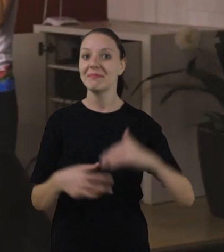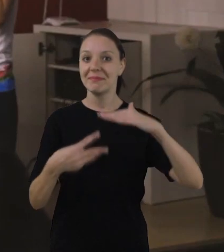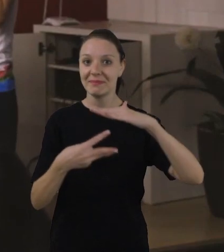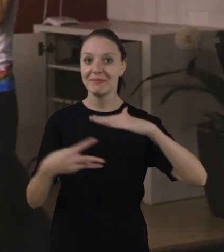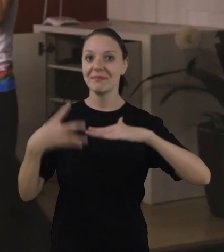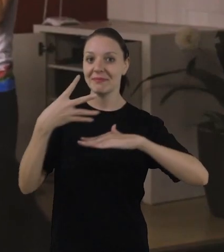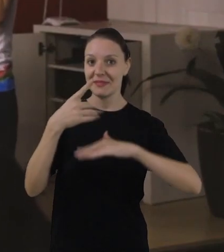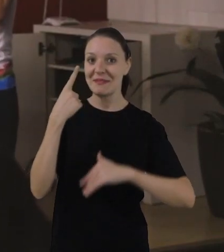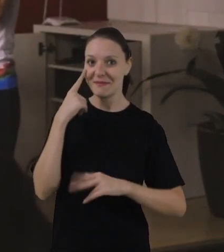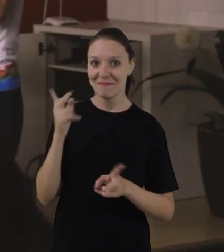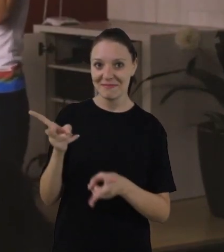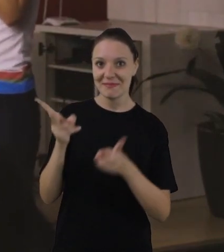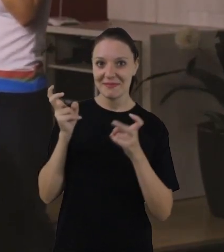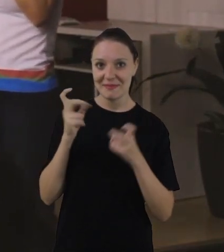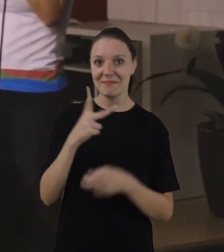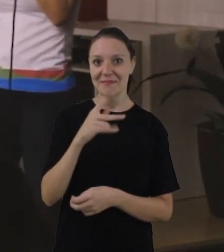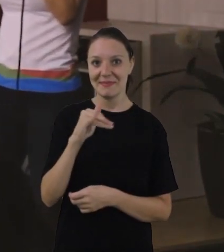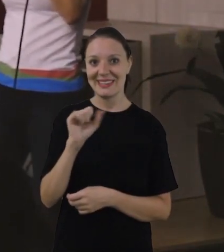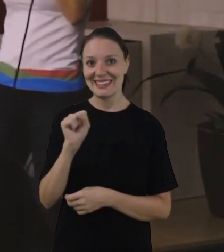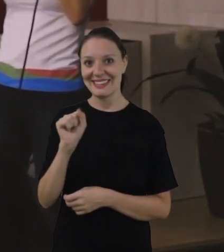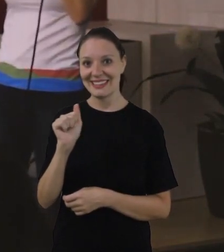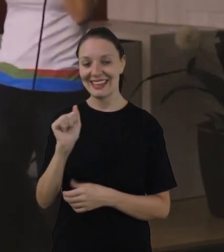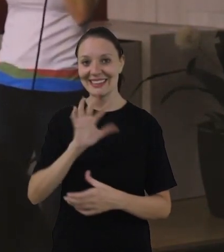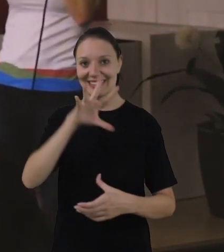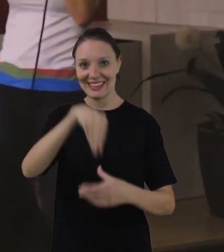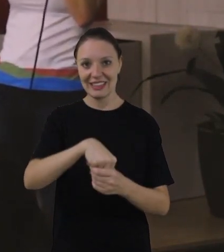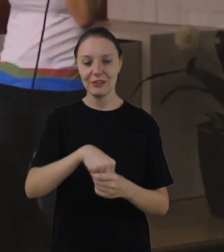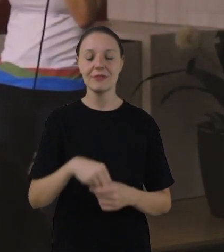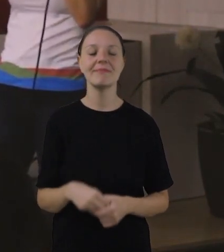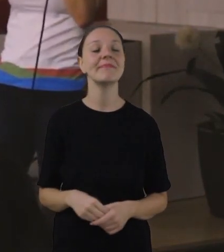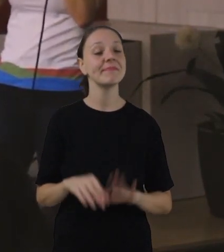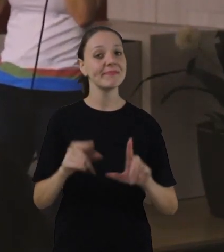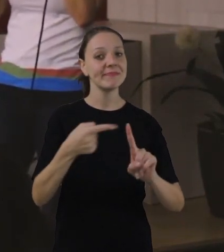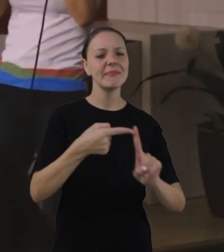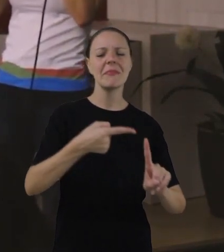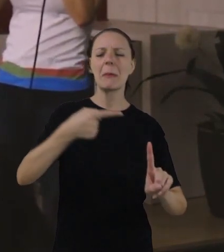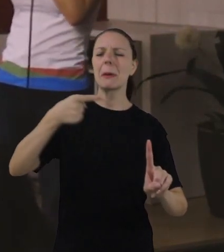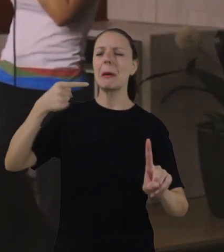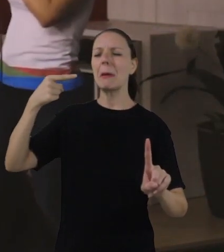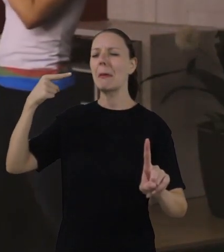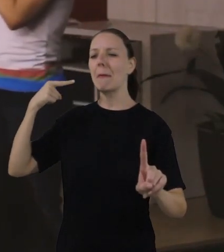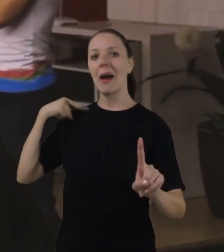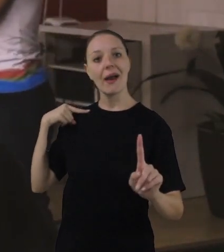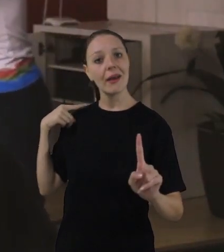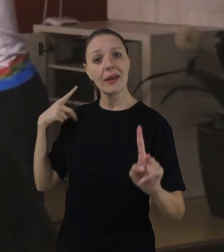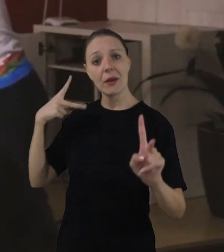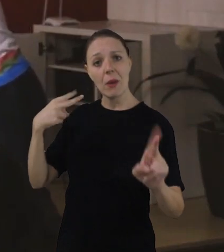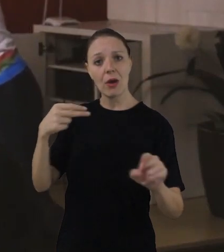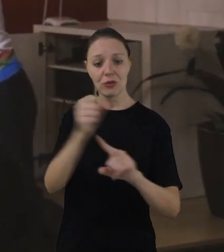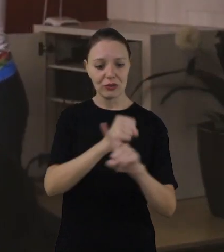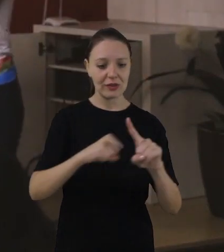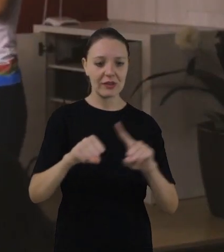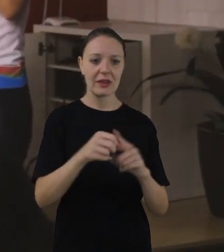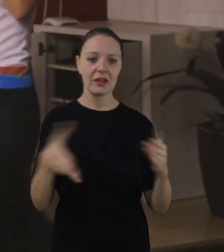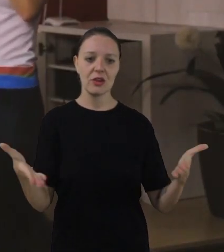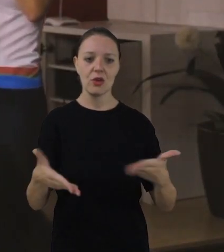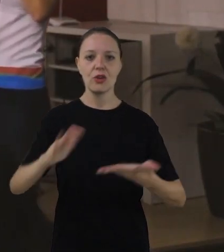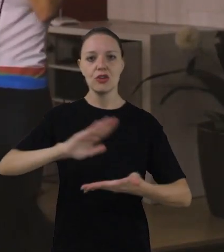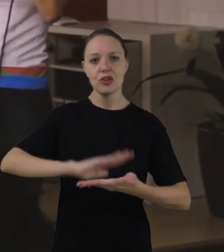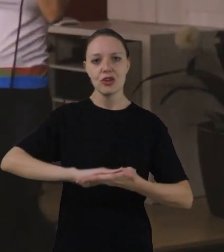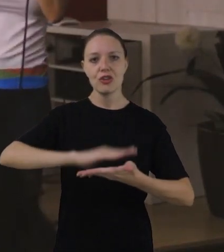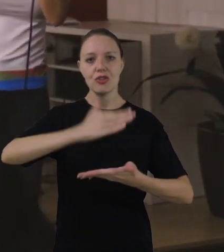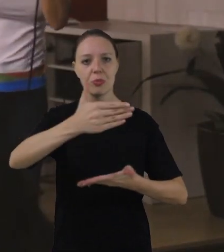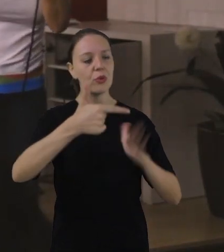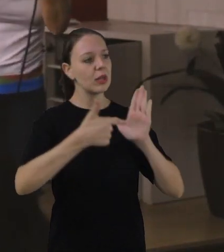Entende? Está lá atrás. Assim, ó, a sociedade que nós vivemos hoje com o notebook que eu estou falando aqui para